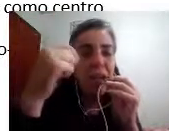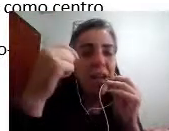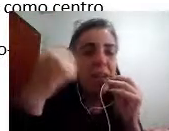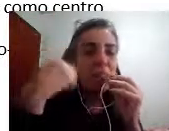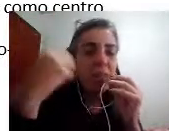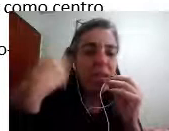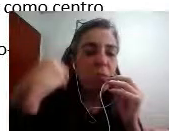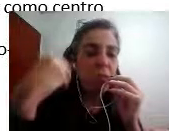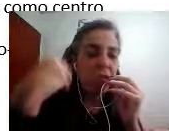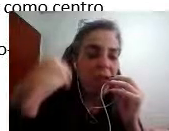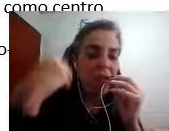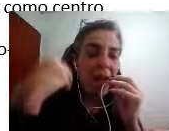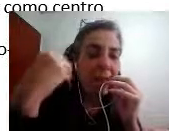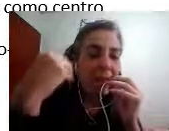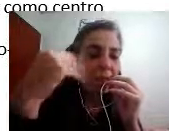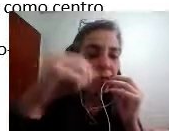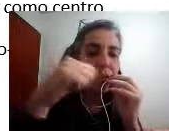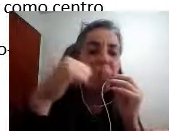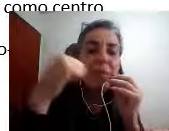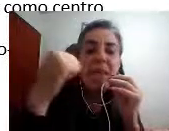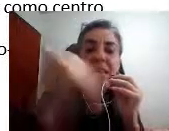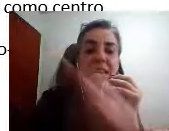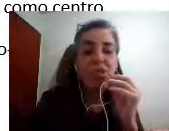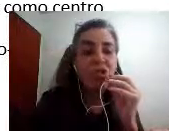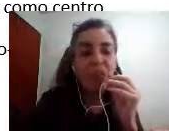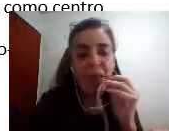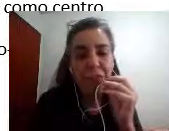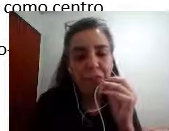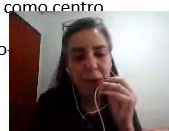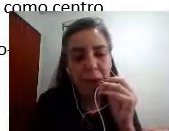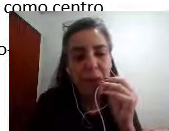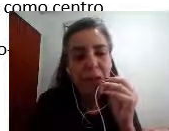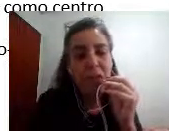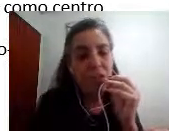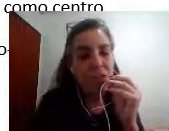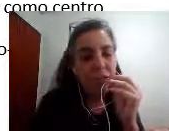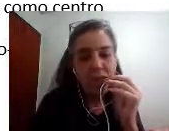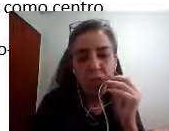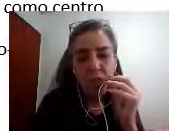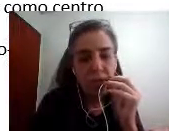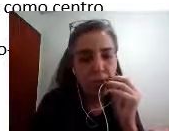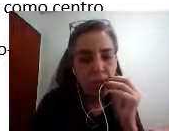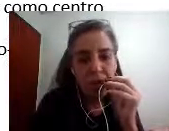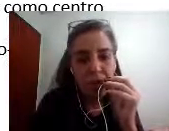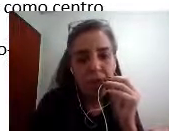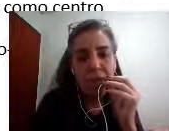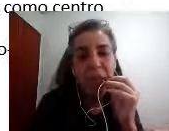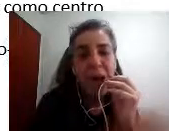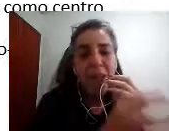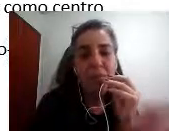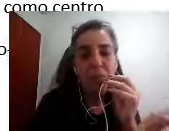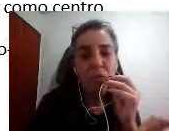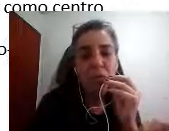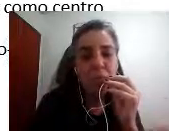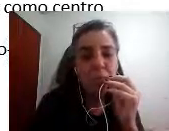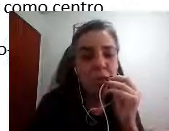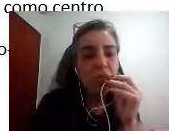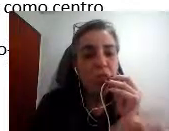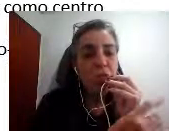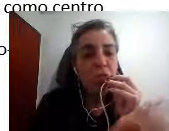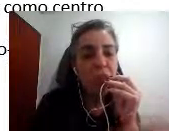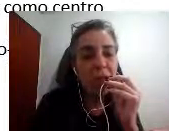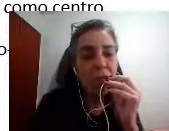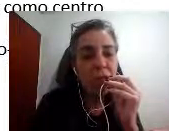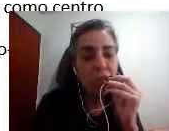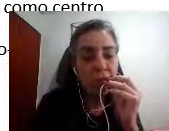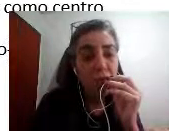personalidade, ele queria mostrar os seus talentos, ele queria atingir a fama, satisfazer as suas ambições, através da concepção de que